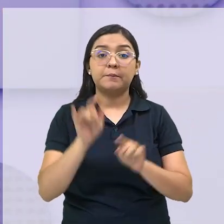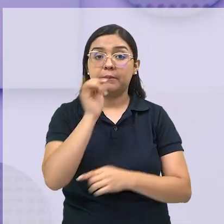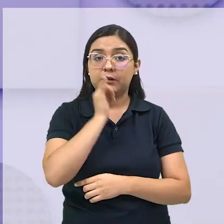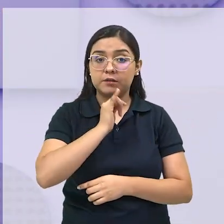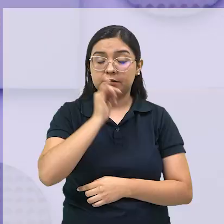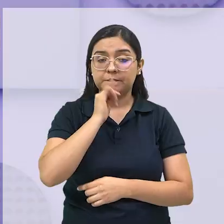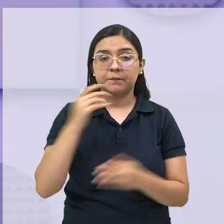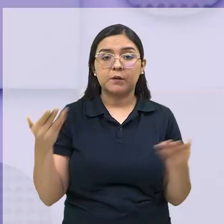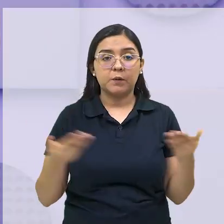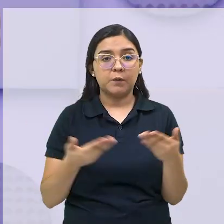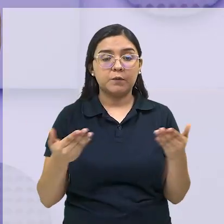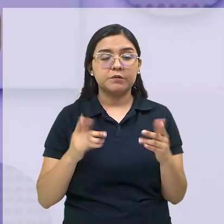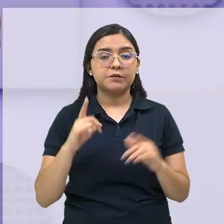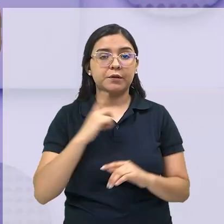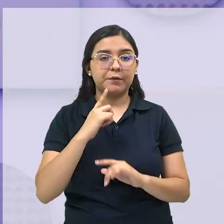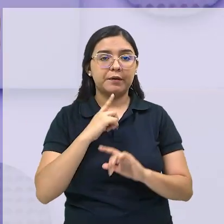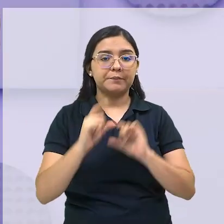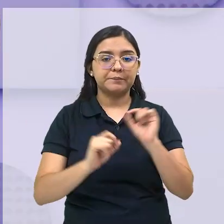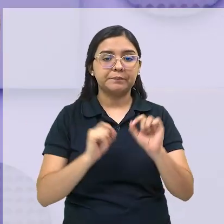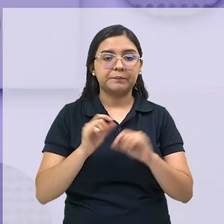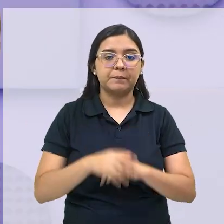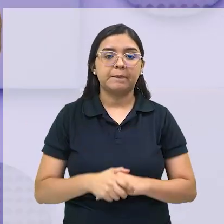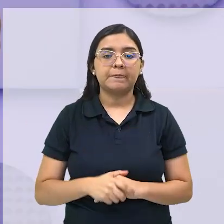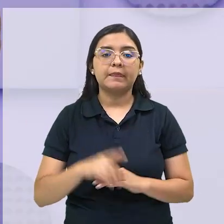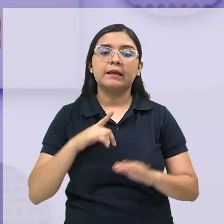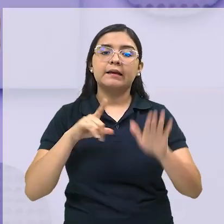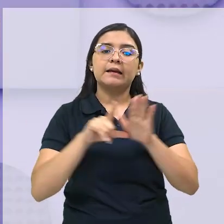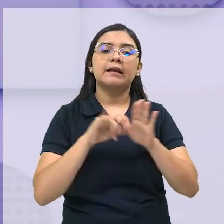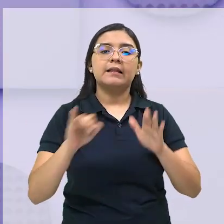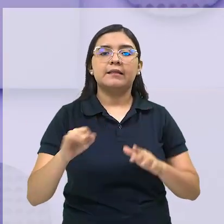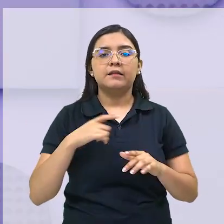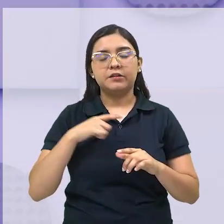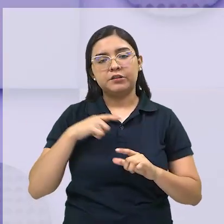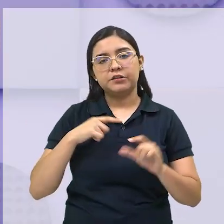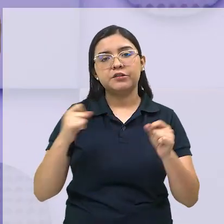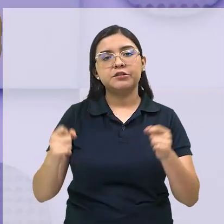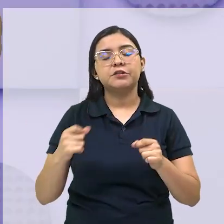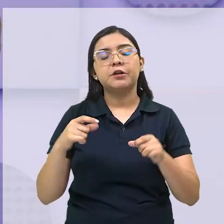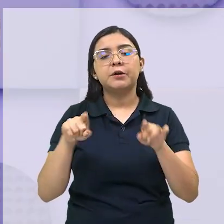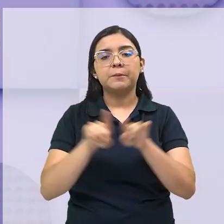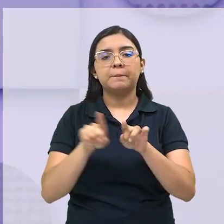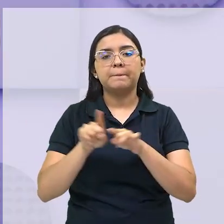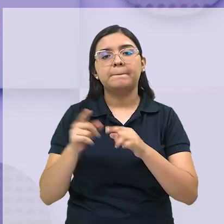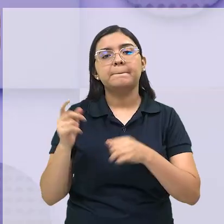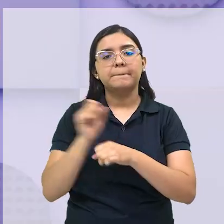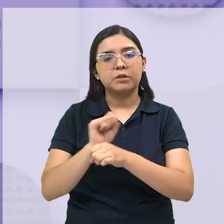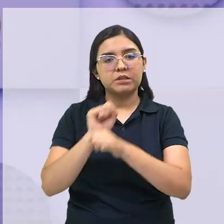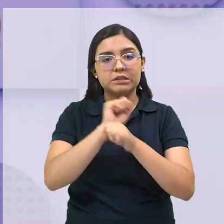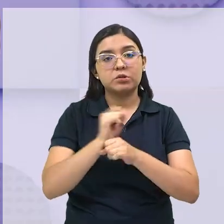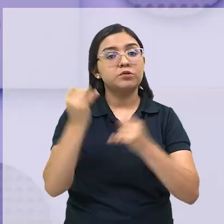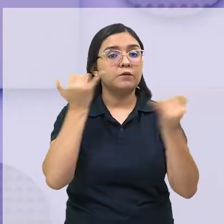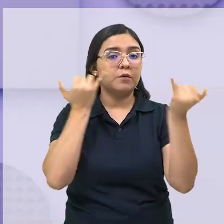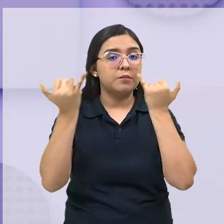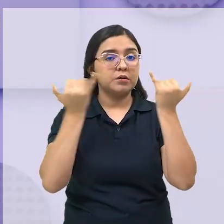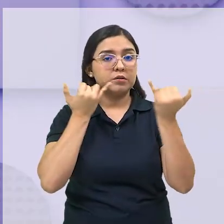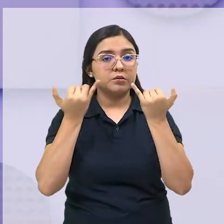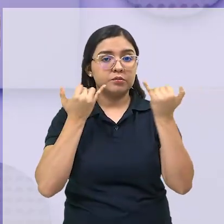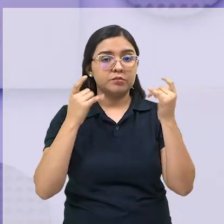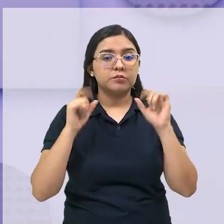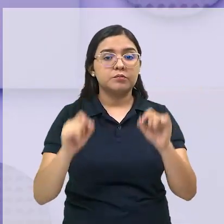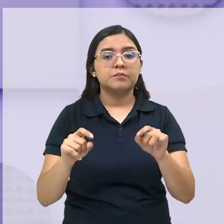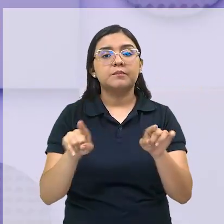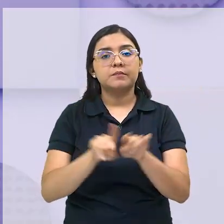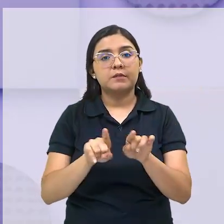exemplo, hoje nós temos a Lei Geral de Proteção de Dados, a LGPD, que versa o tratamento de dados,